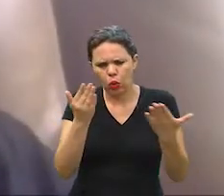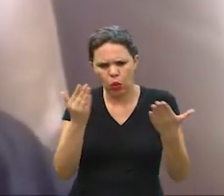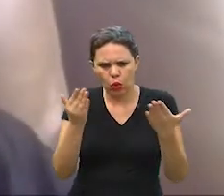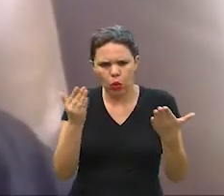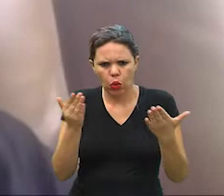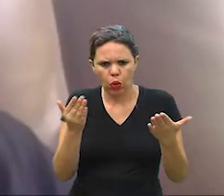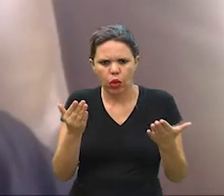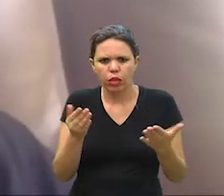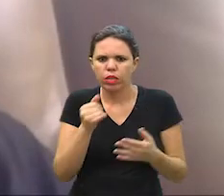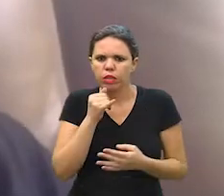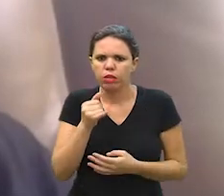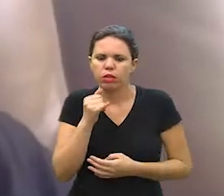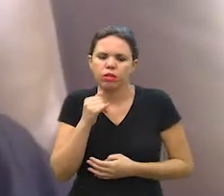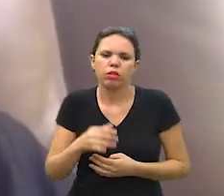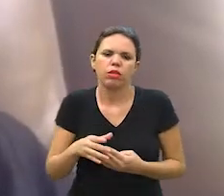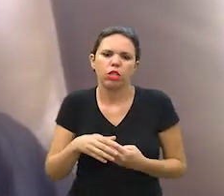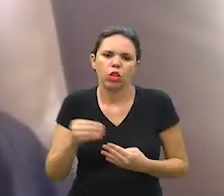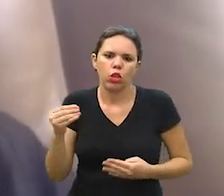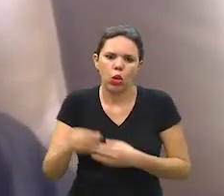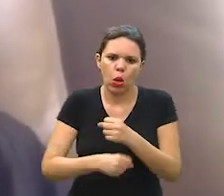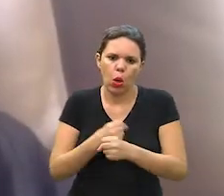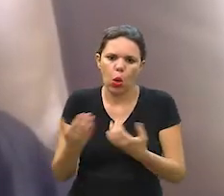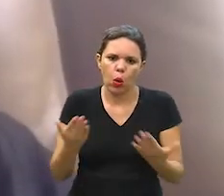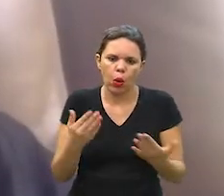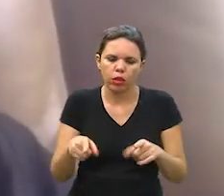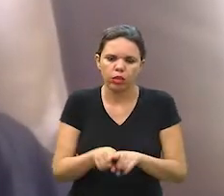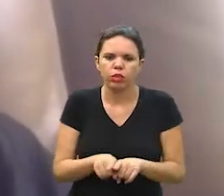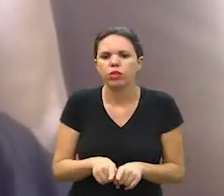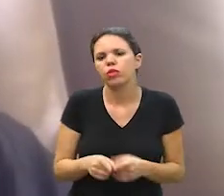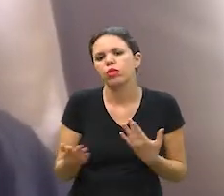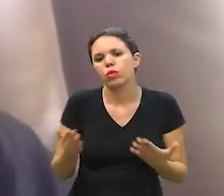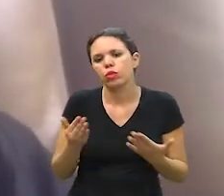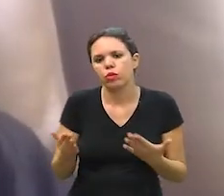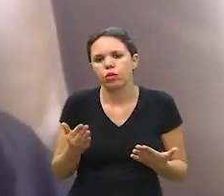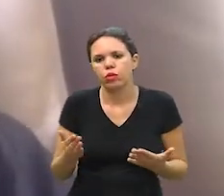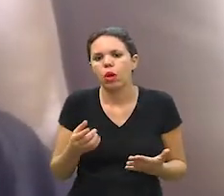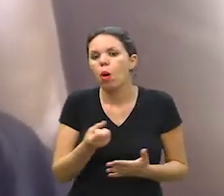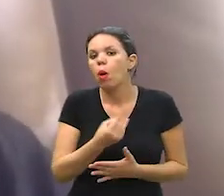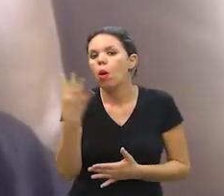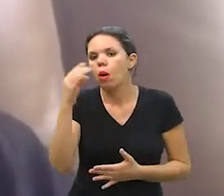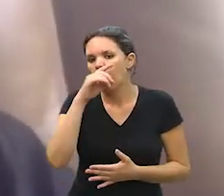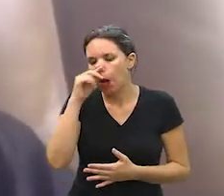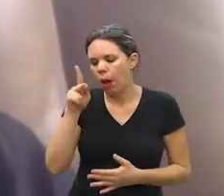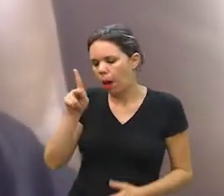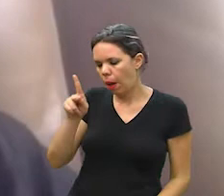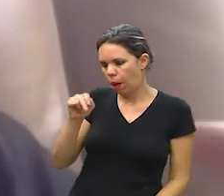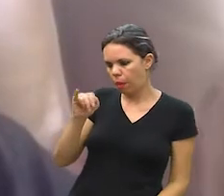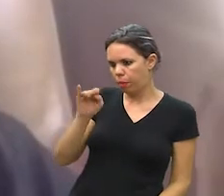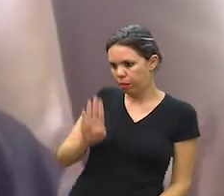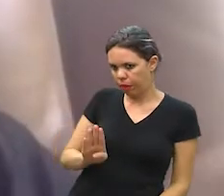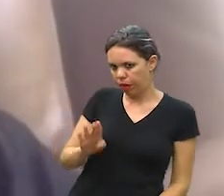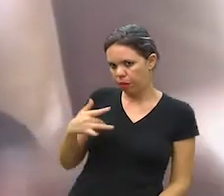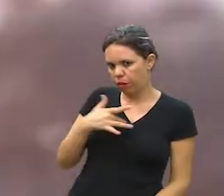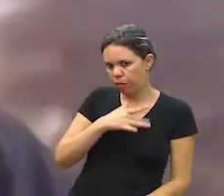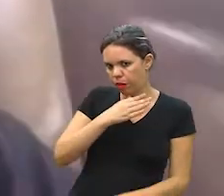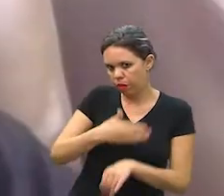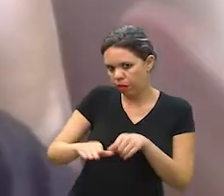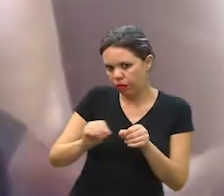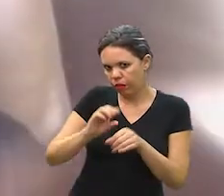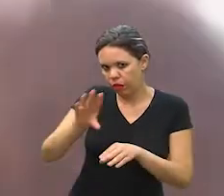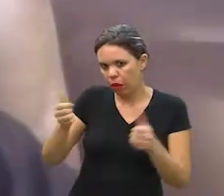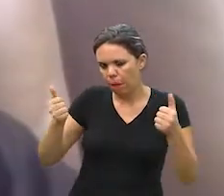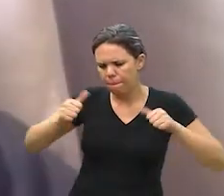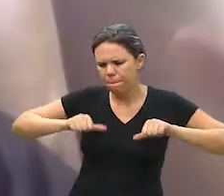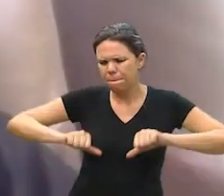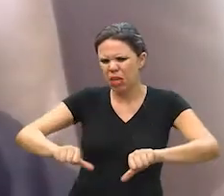compararem dólar per capita ano, se vocês compararem qual o percentual do PIB que é aplicado na saúde, nós estamos pior